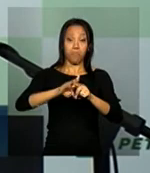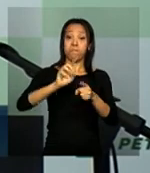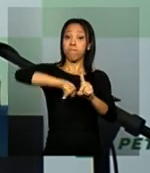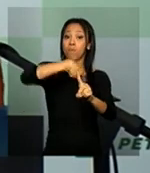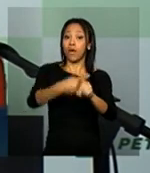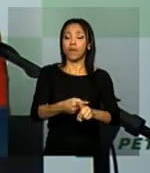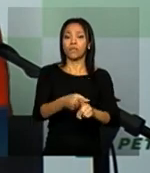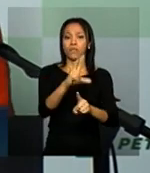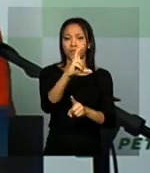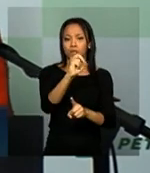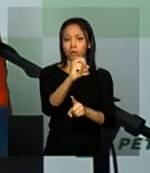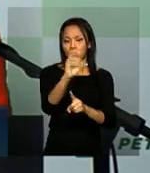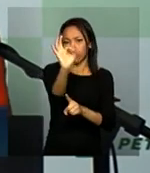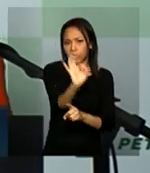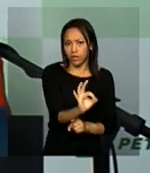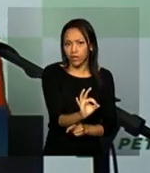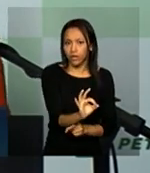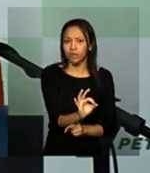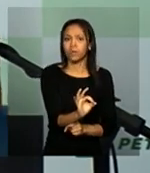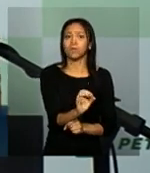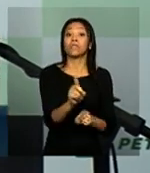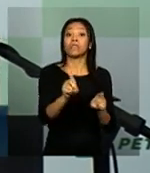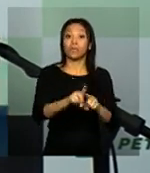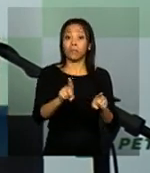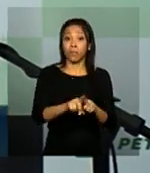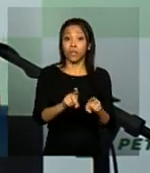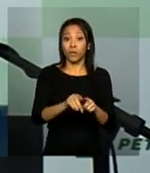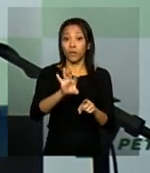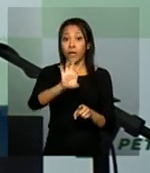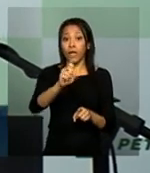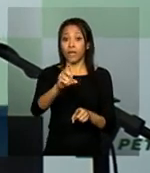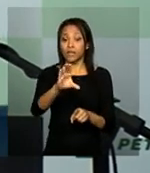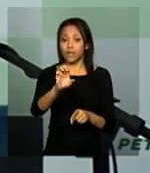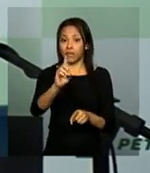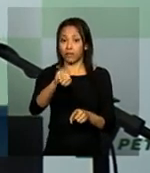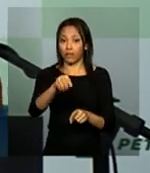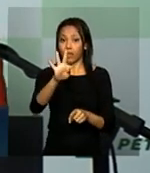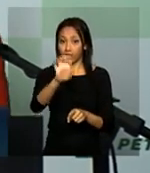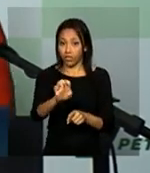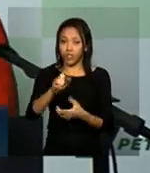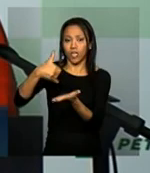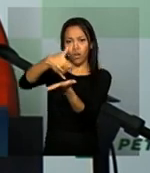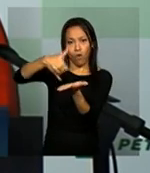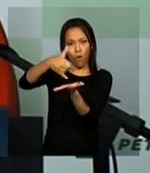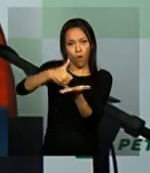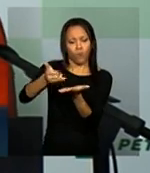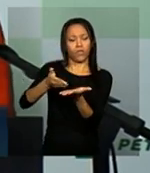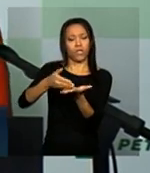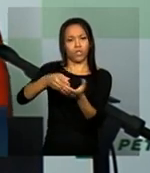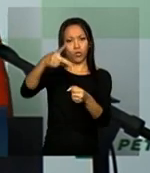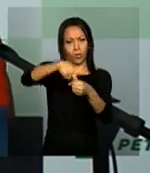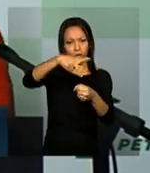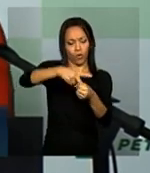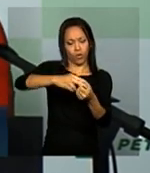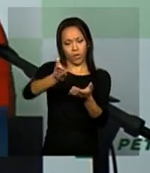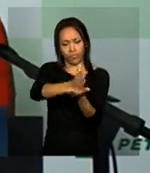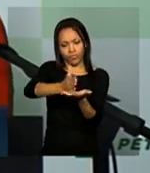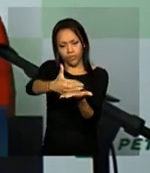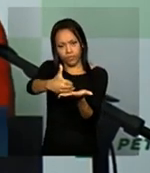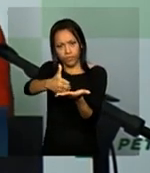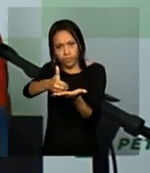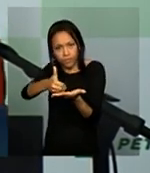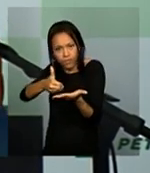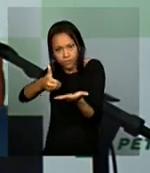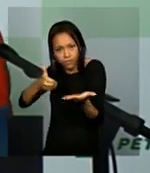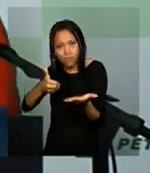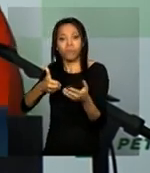50% do excedente em óleo que a gente obtém nos poços